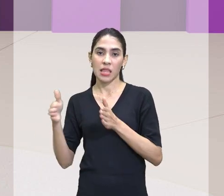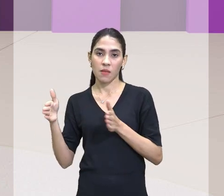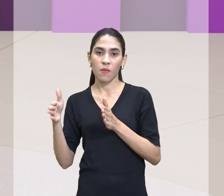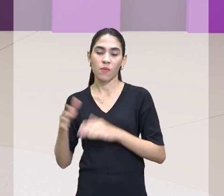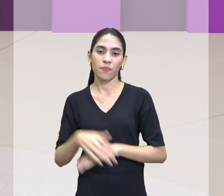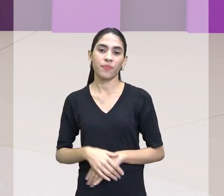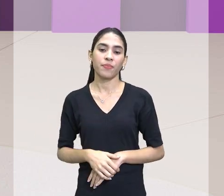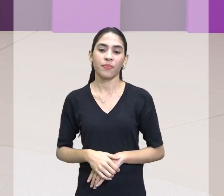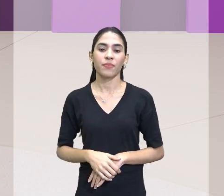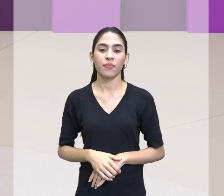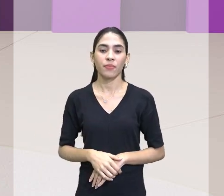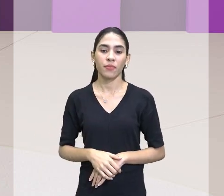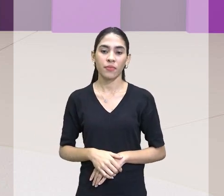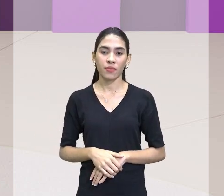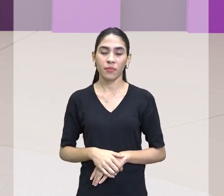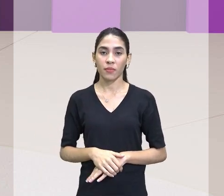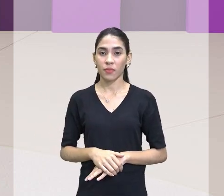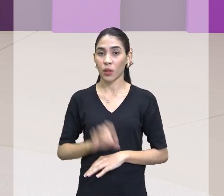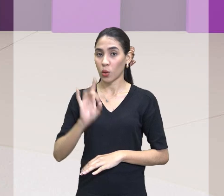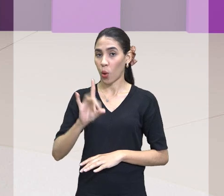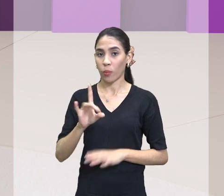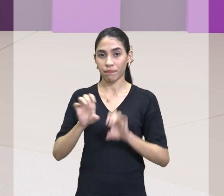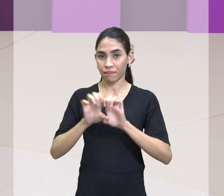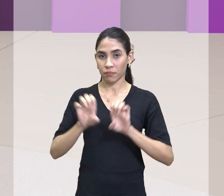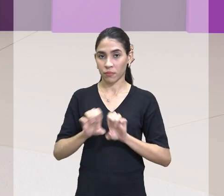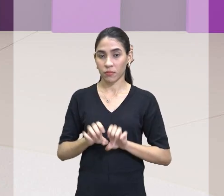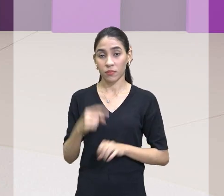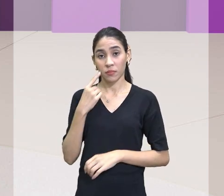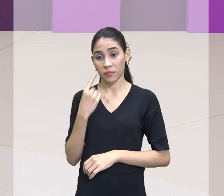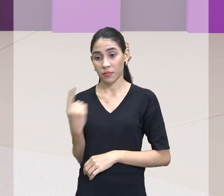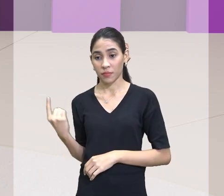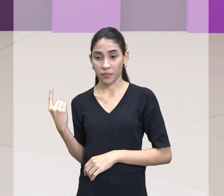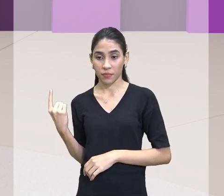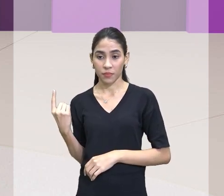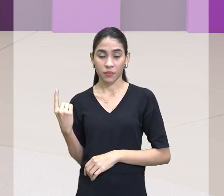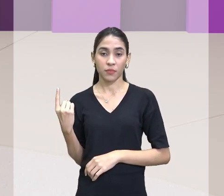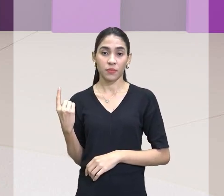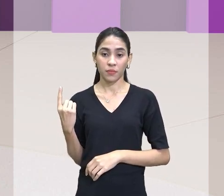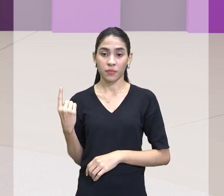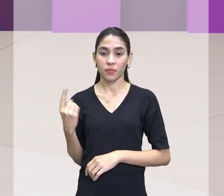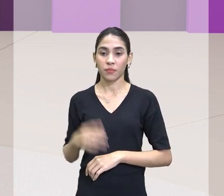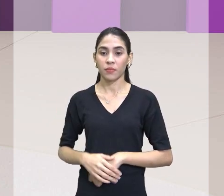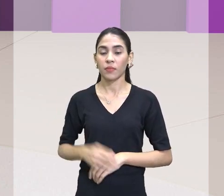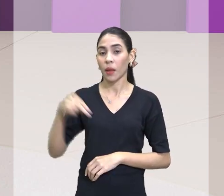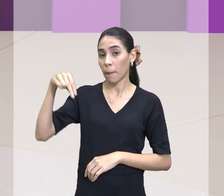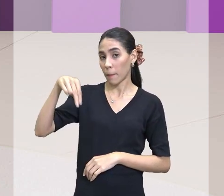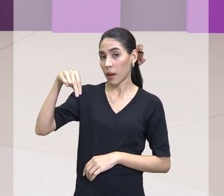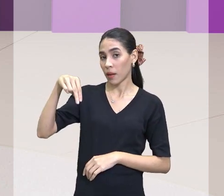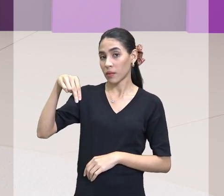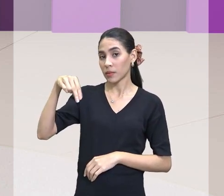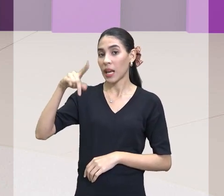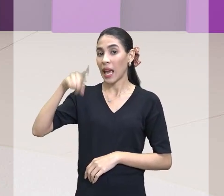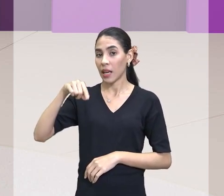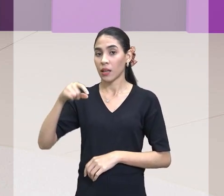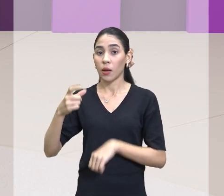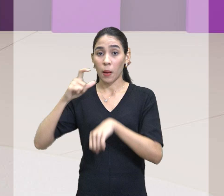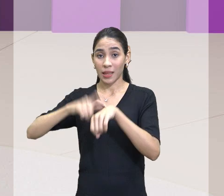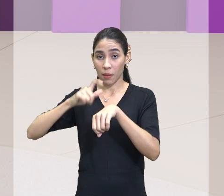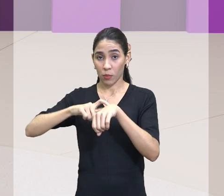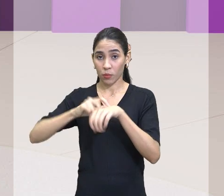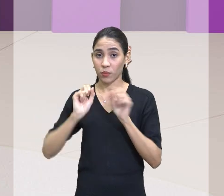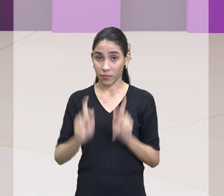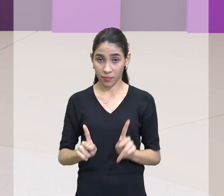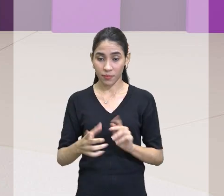ok? Então, é apenas essa expressão. Então, você vai usar ali um expoente, nesse expoente vai ter o tempo,